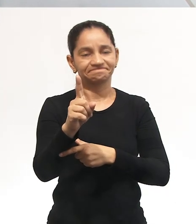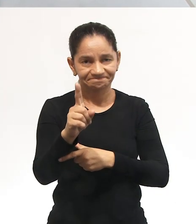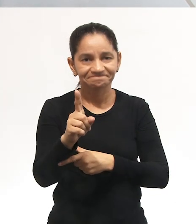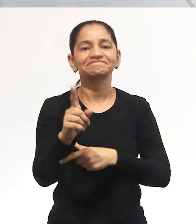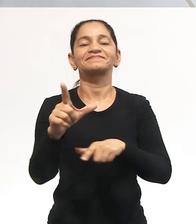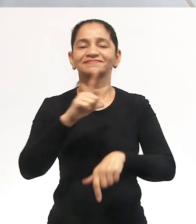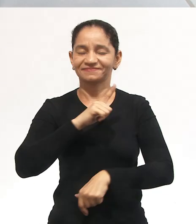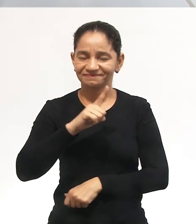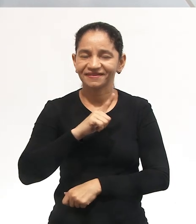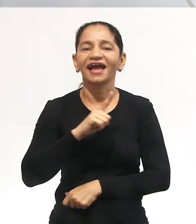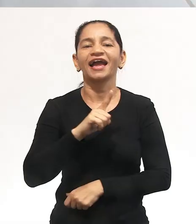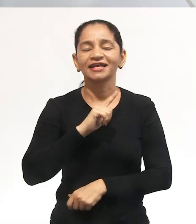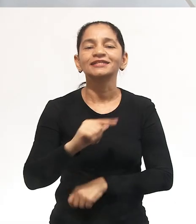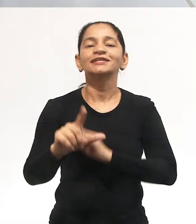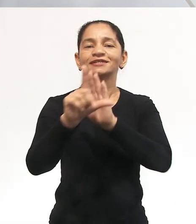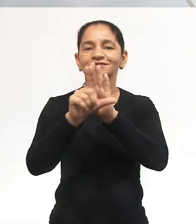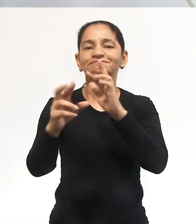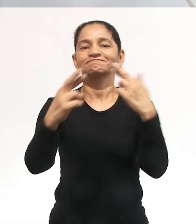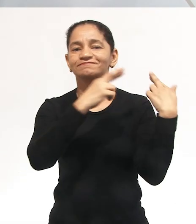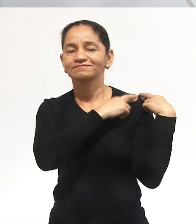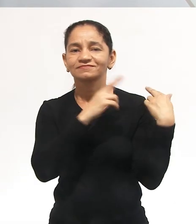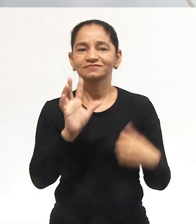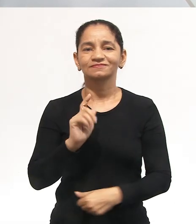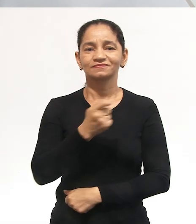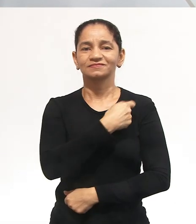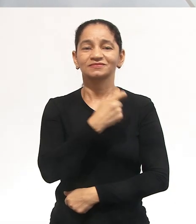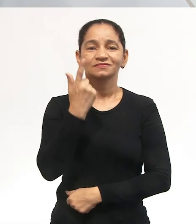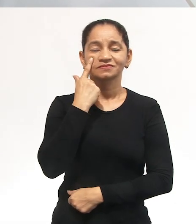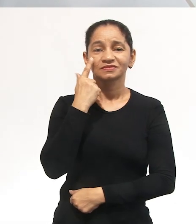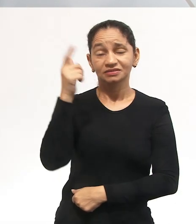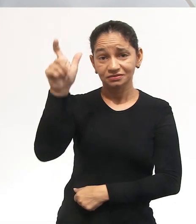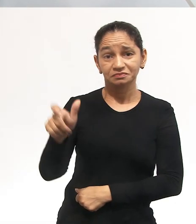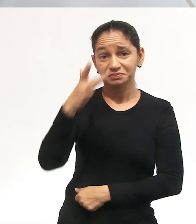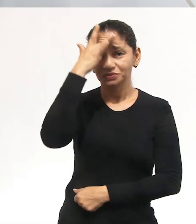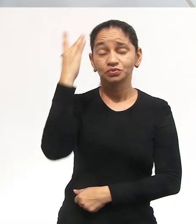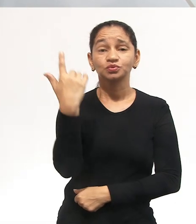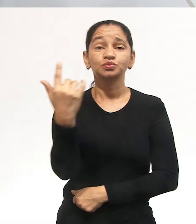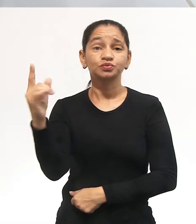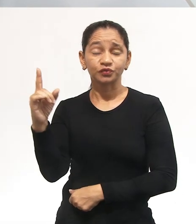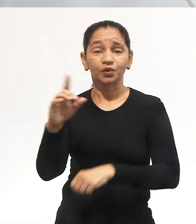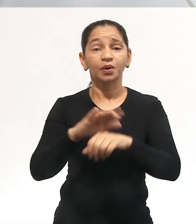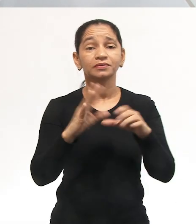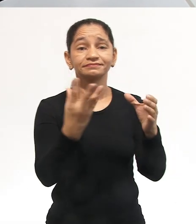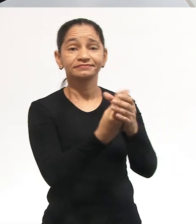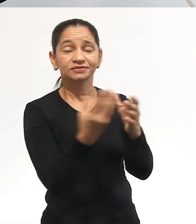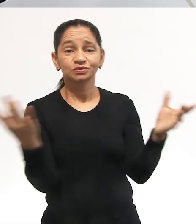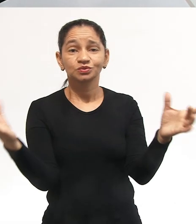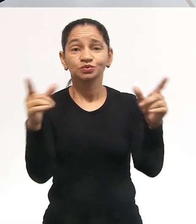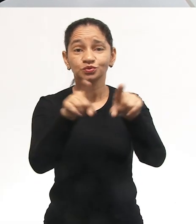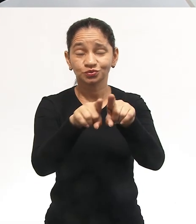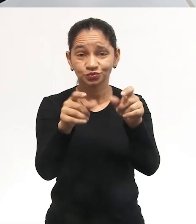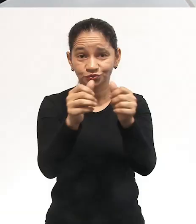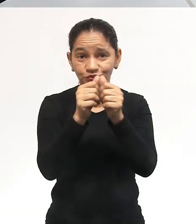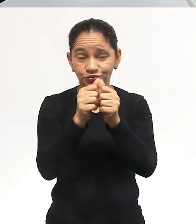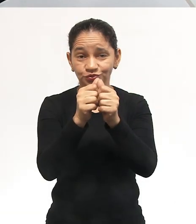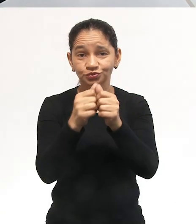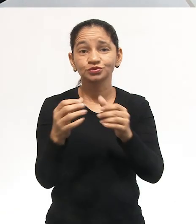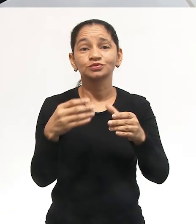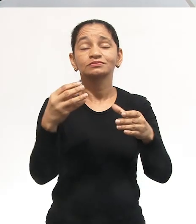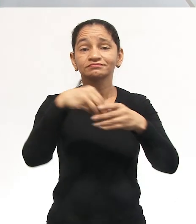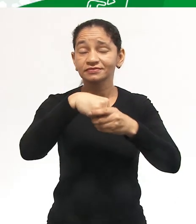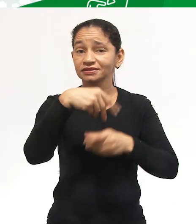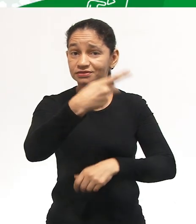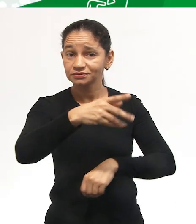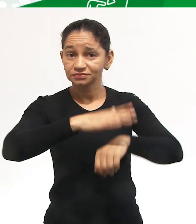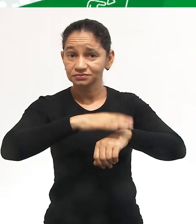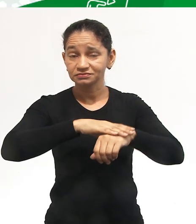de responsabilidade fiscal vai trazer essa questão, o cuidado que se deve ter com a avaliação e o controle das dívidas e receitas do